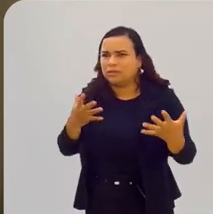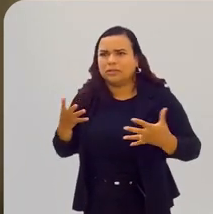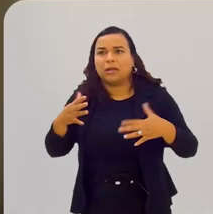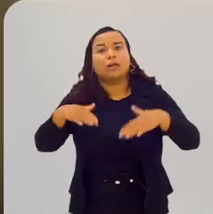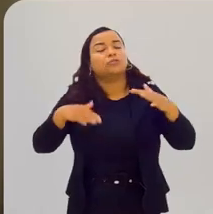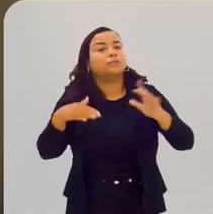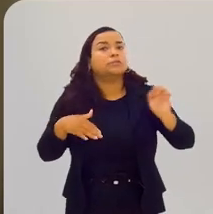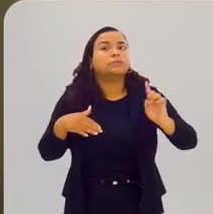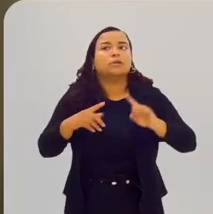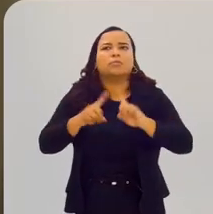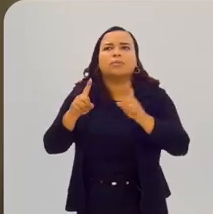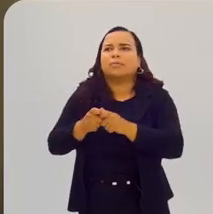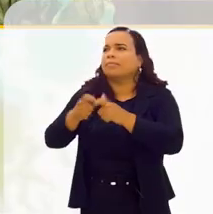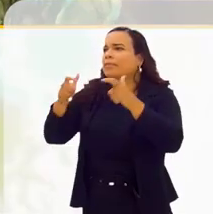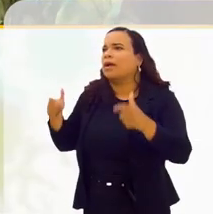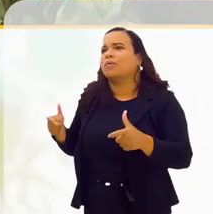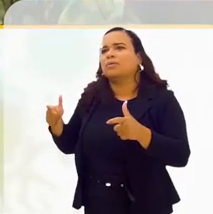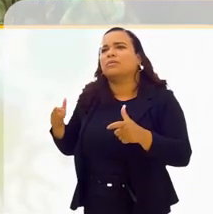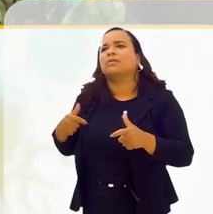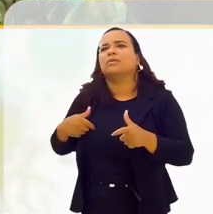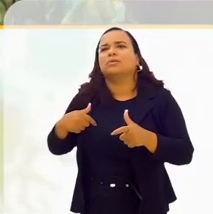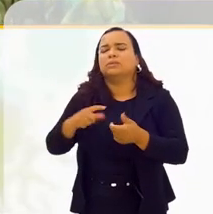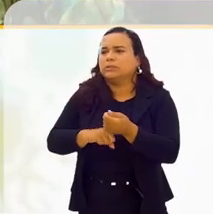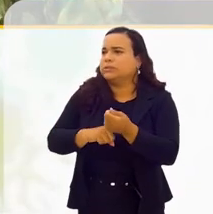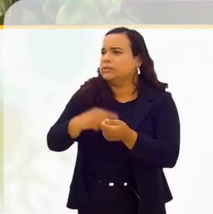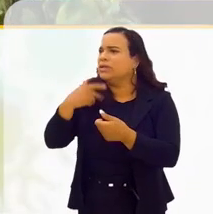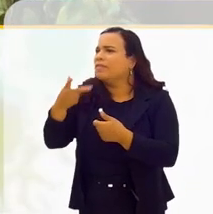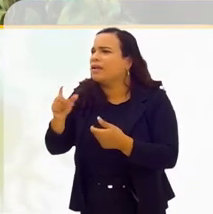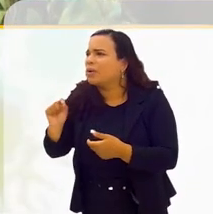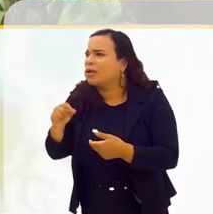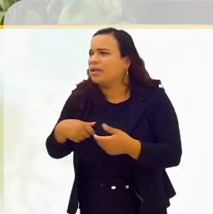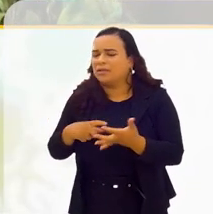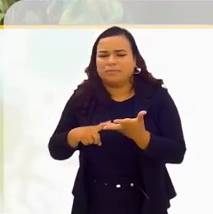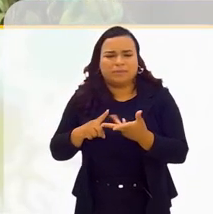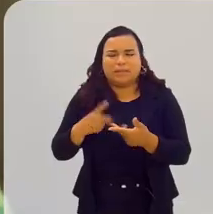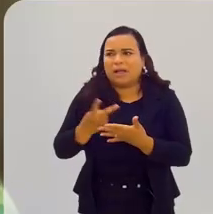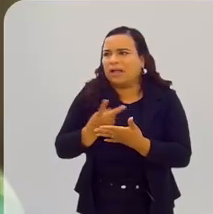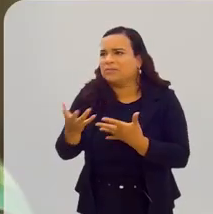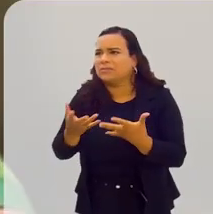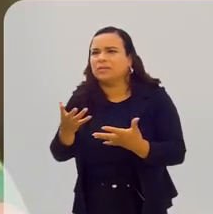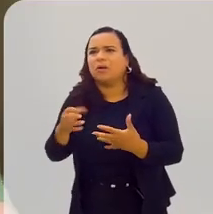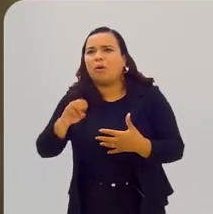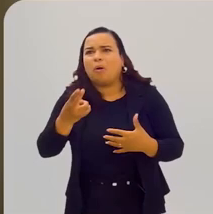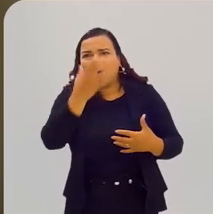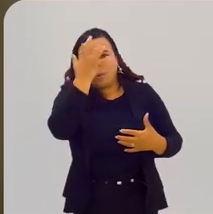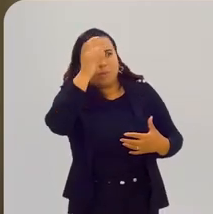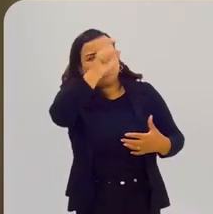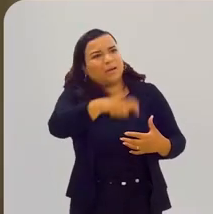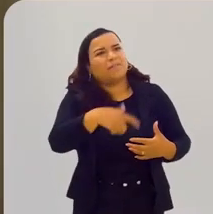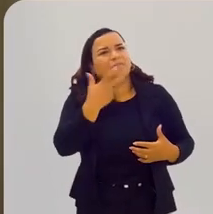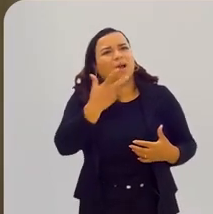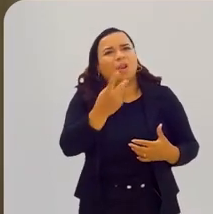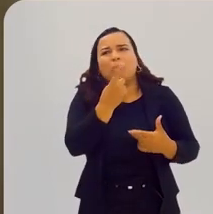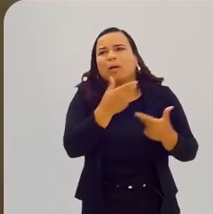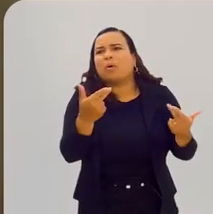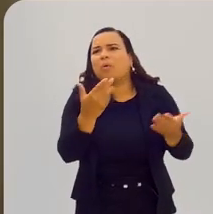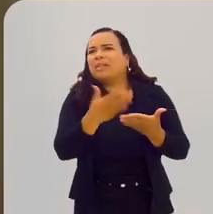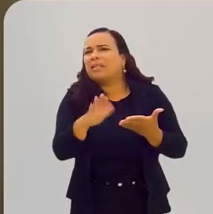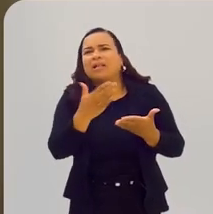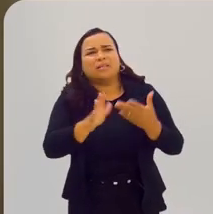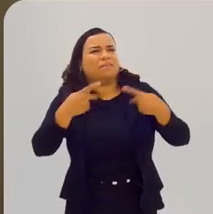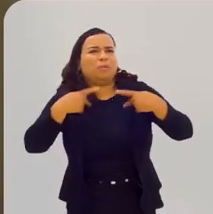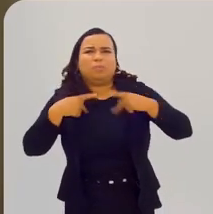às vezes não mas assim alguns momentos então eu vou alguém falar uma coisa que não tem nada a ver